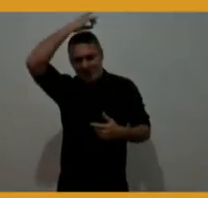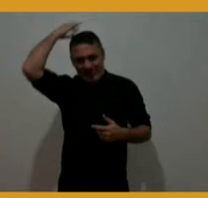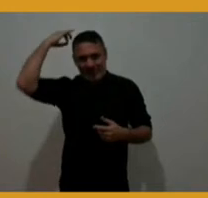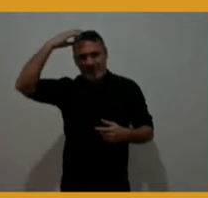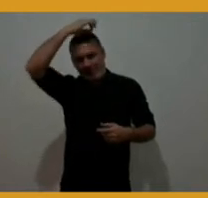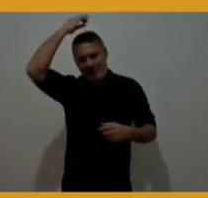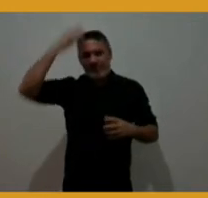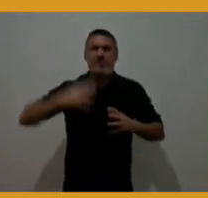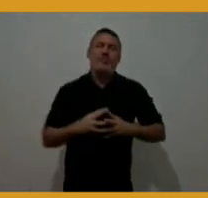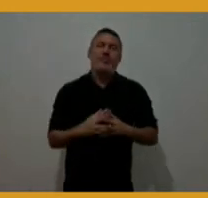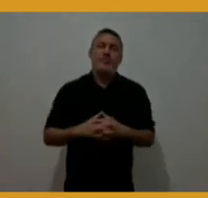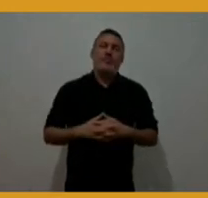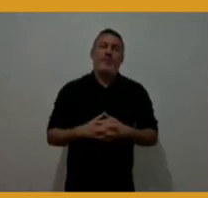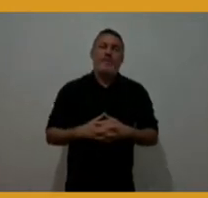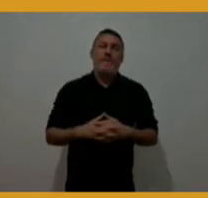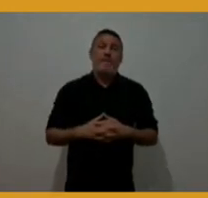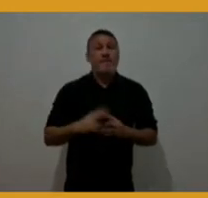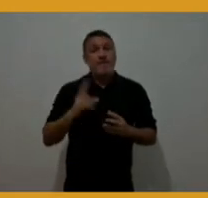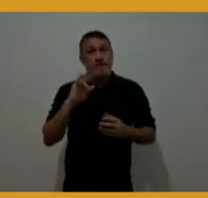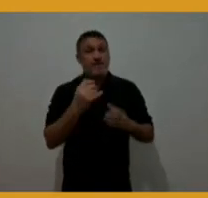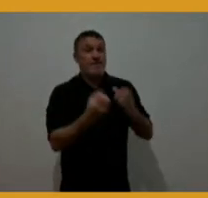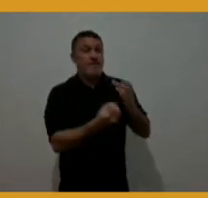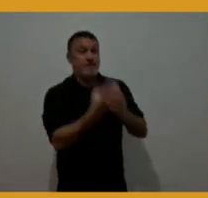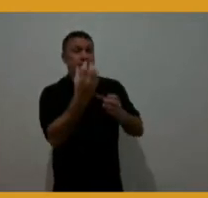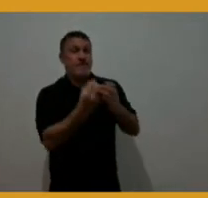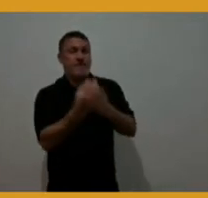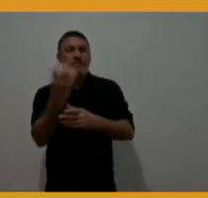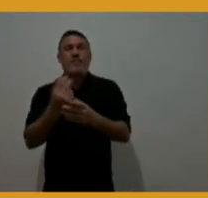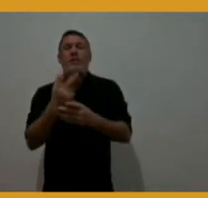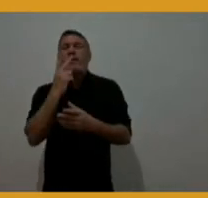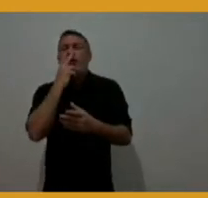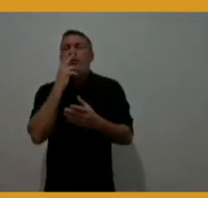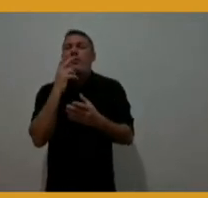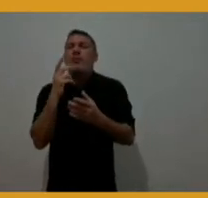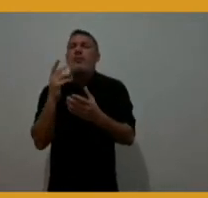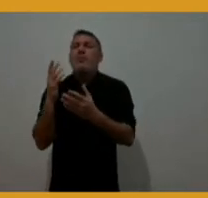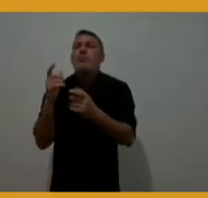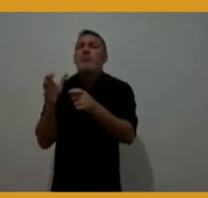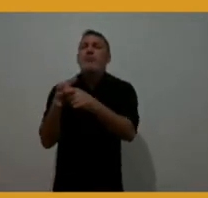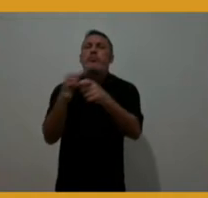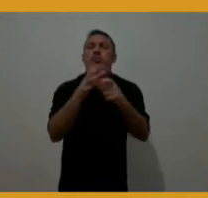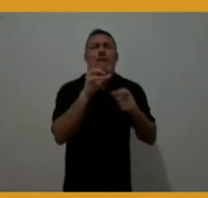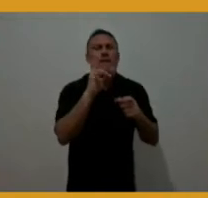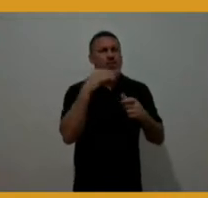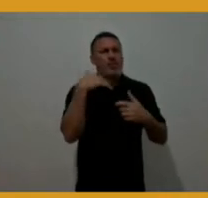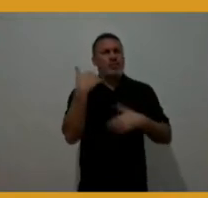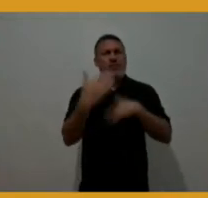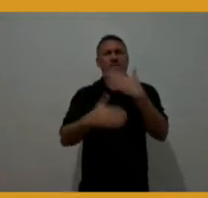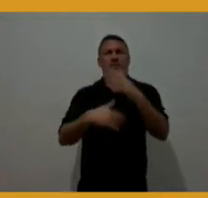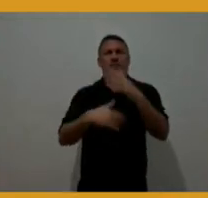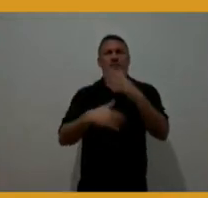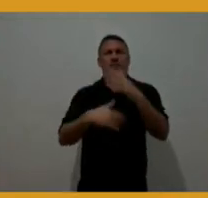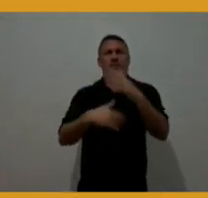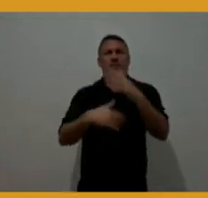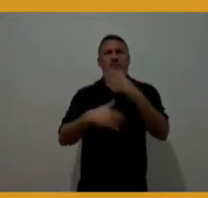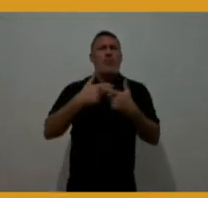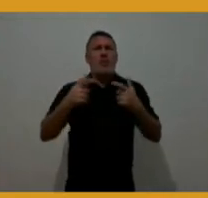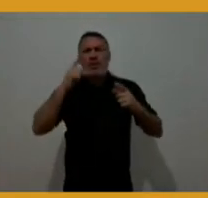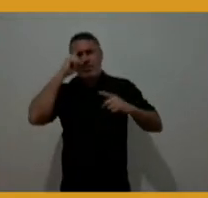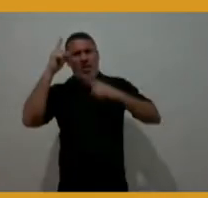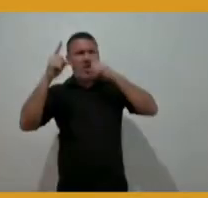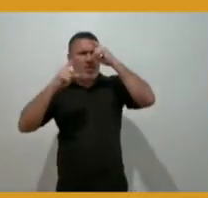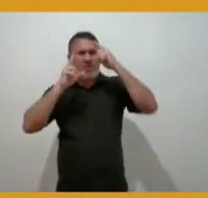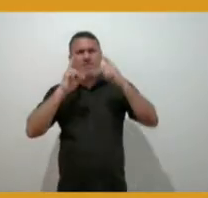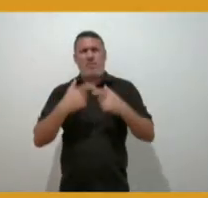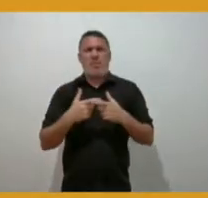Surgirão porque estão num terreno fértil para o desenvolvimento de grandes negócios e grandes ideias.